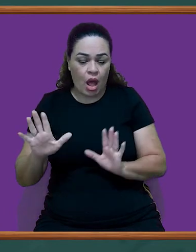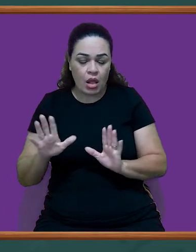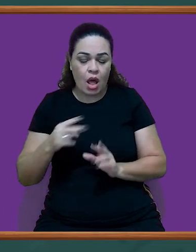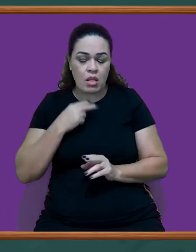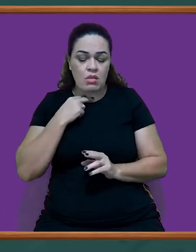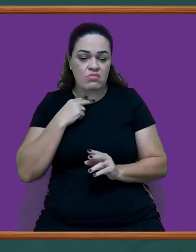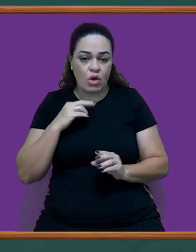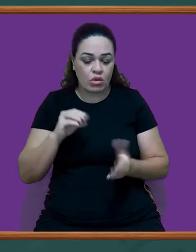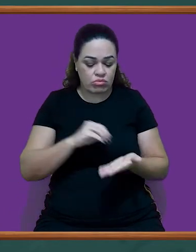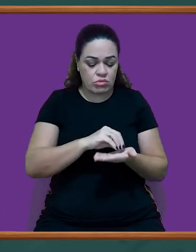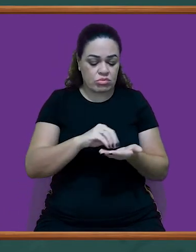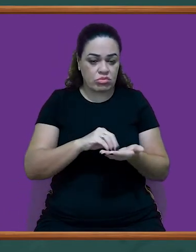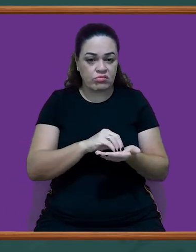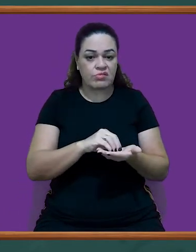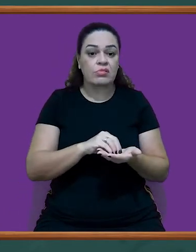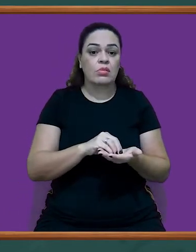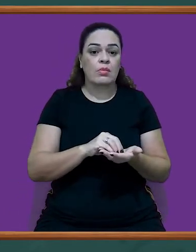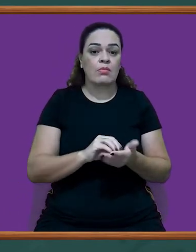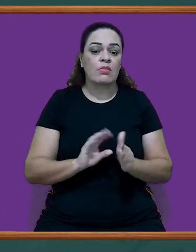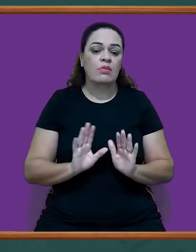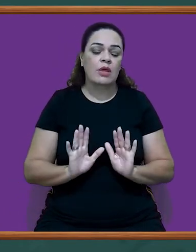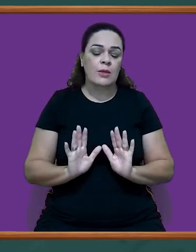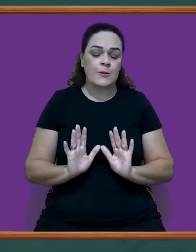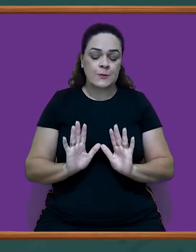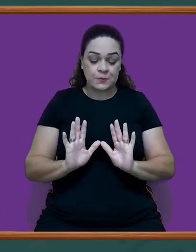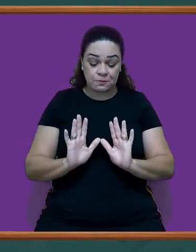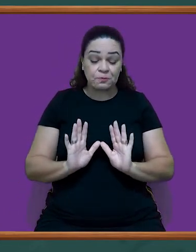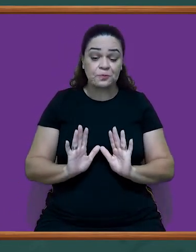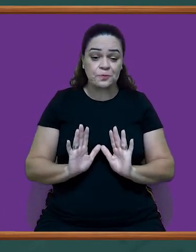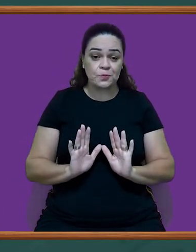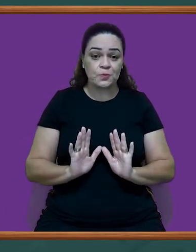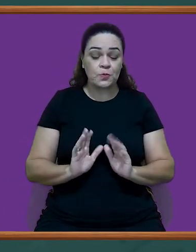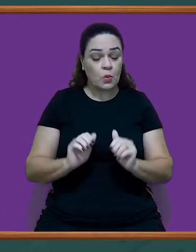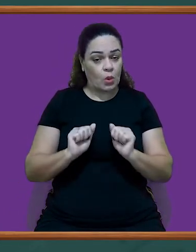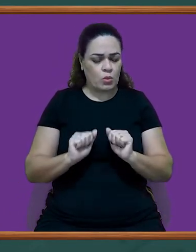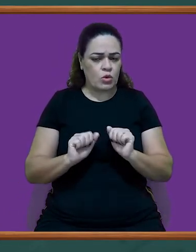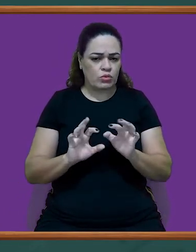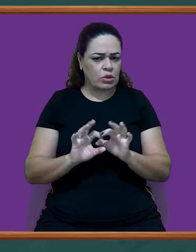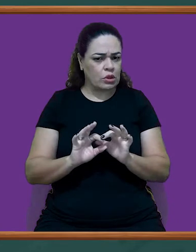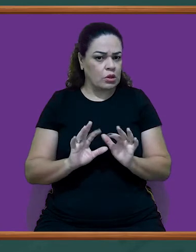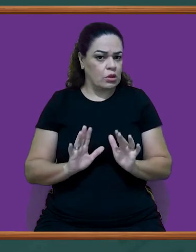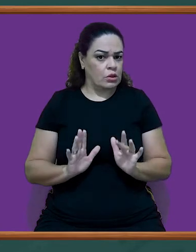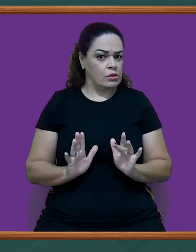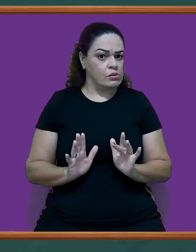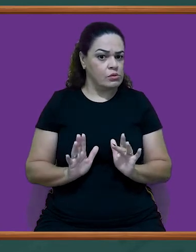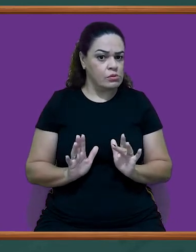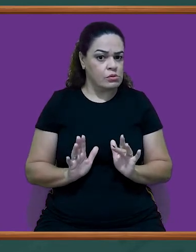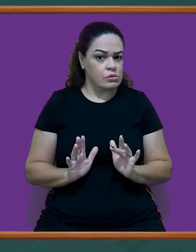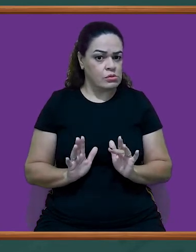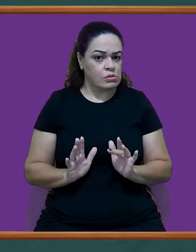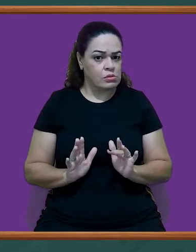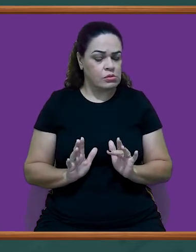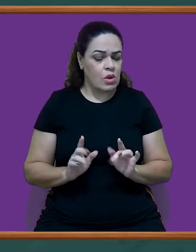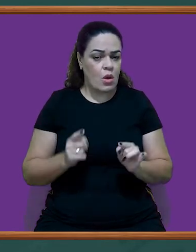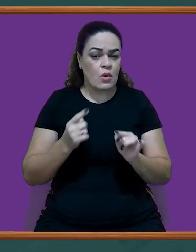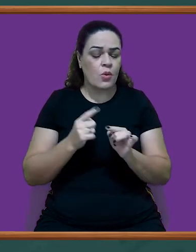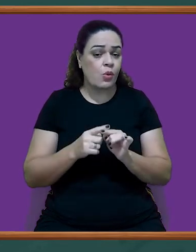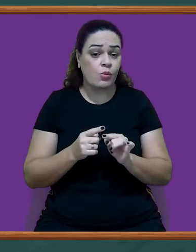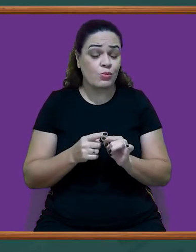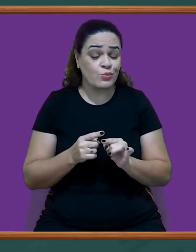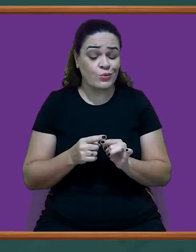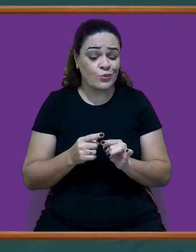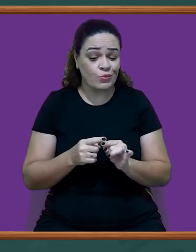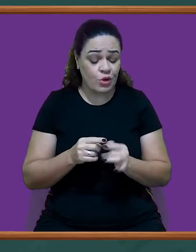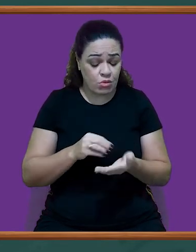aquela tua se é outra não tiver mexendo ainda eu ainda posso fazer o rock com aquela aqui eu não mexi